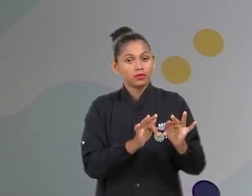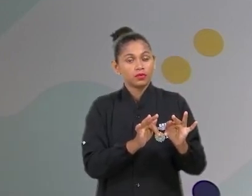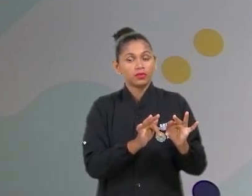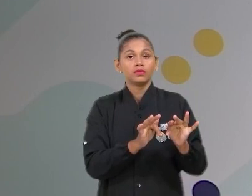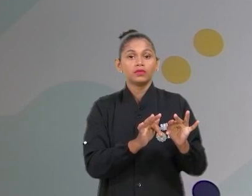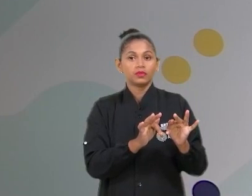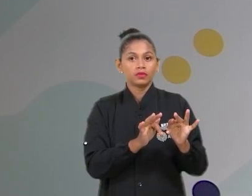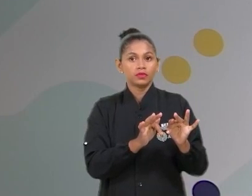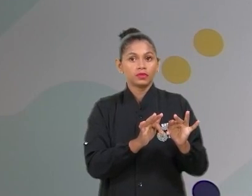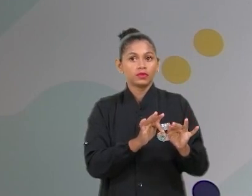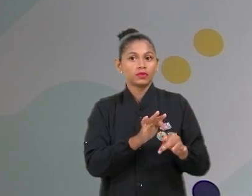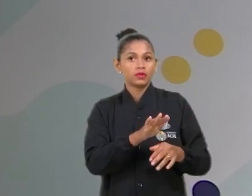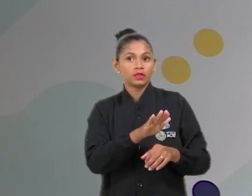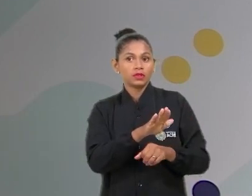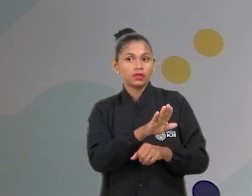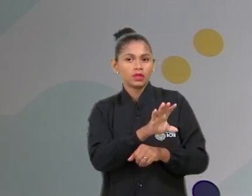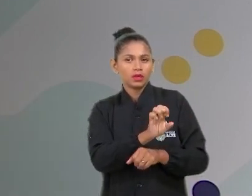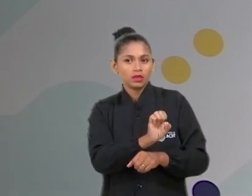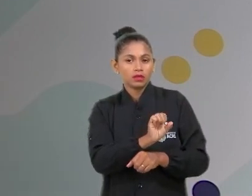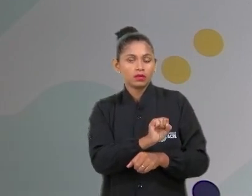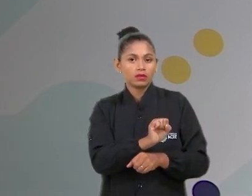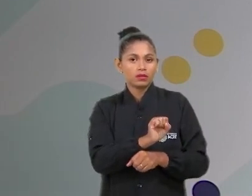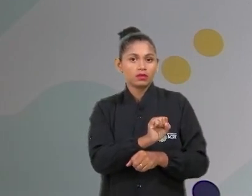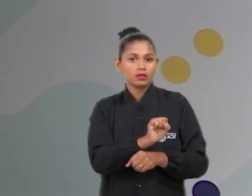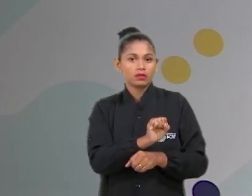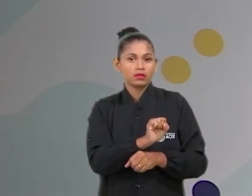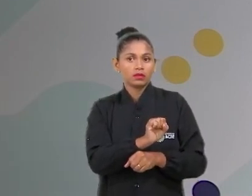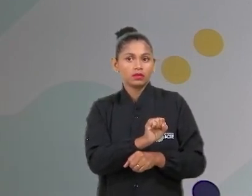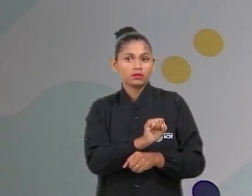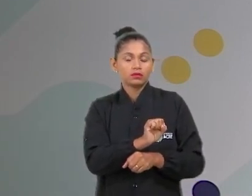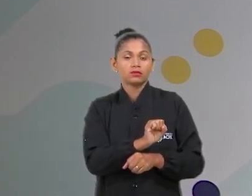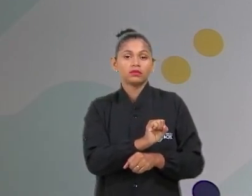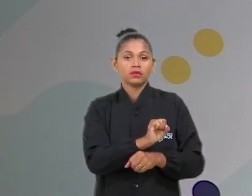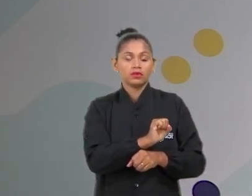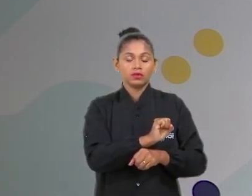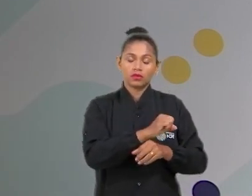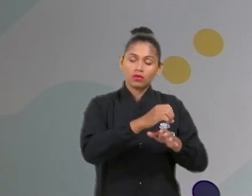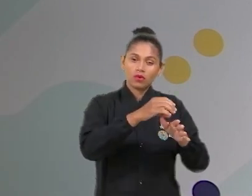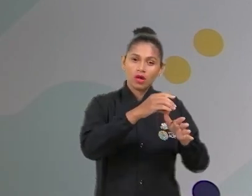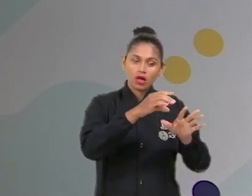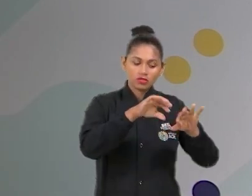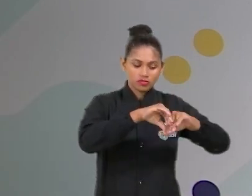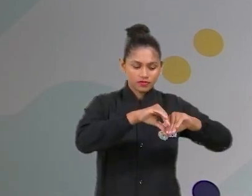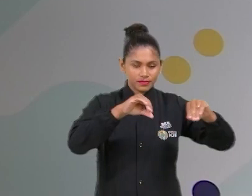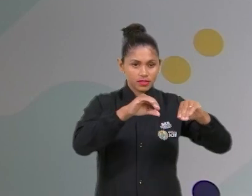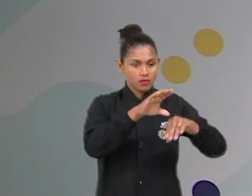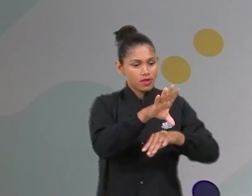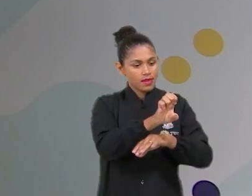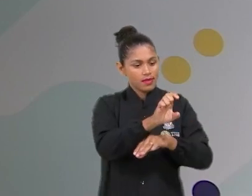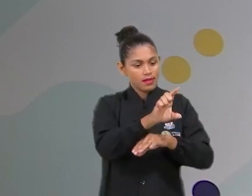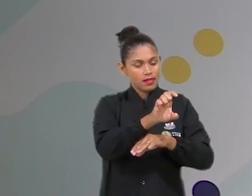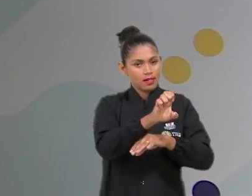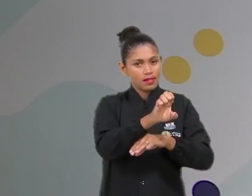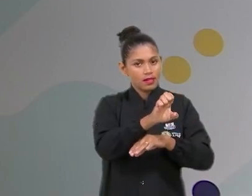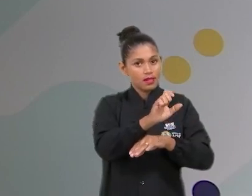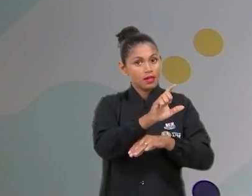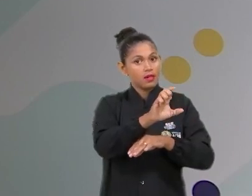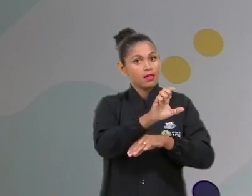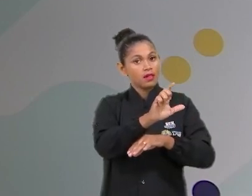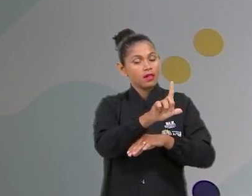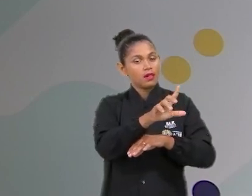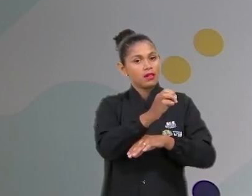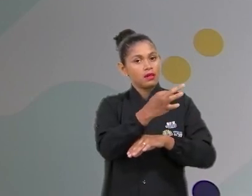S. Lembrando que na distribuição eletrônica, nós temos 4 subníveis, S, P,